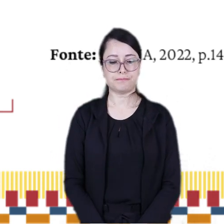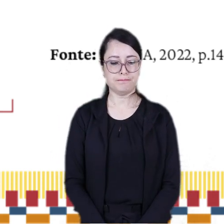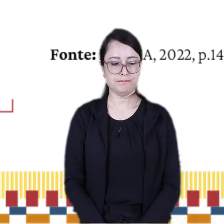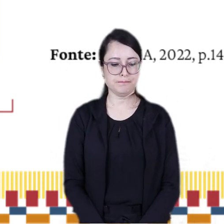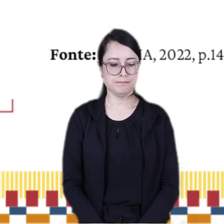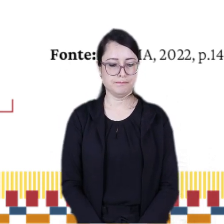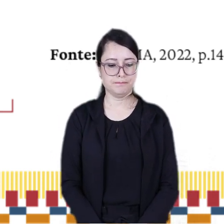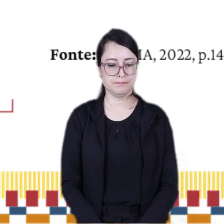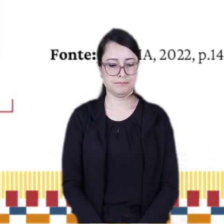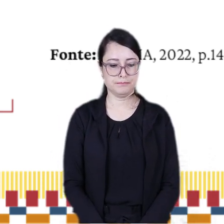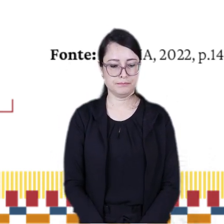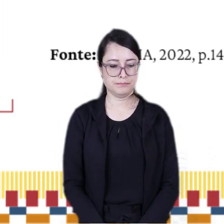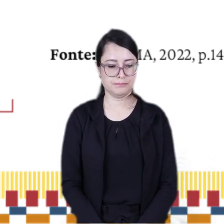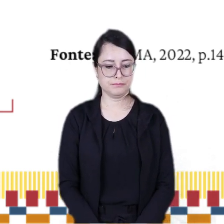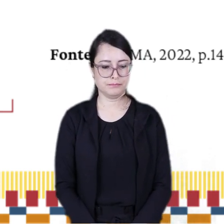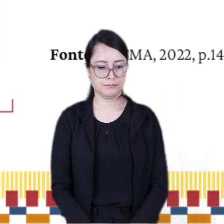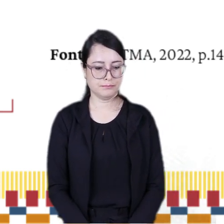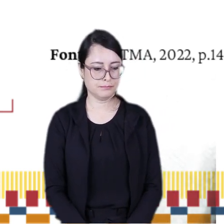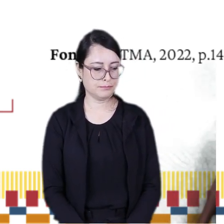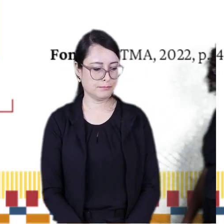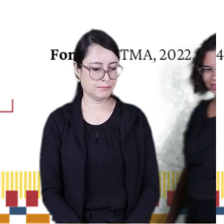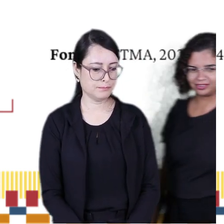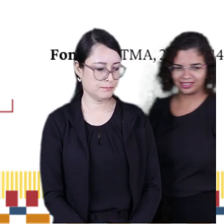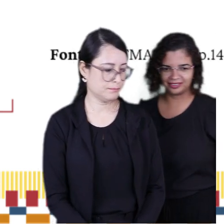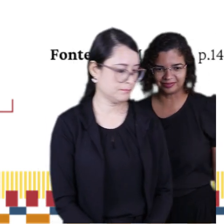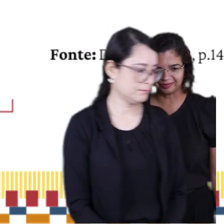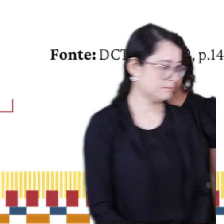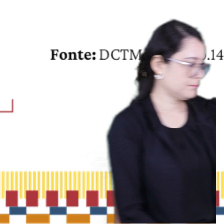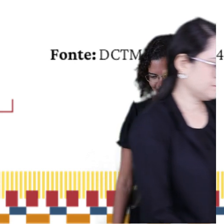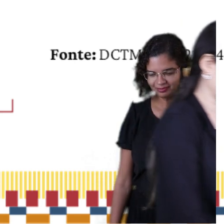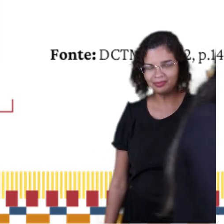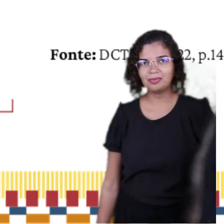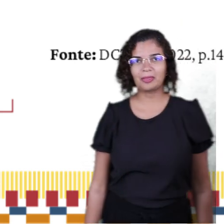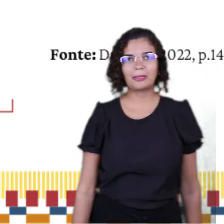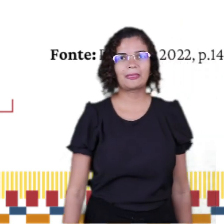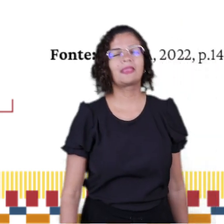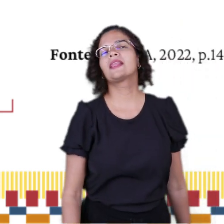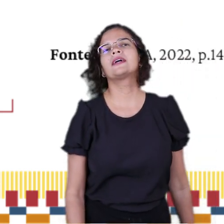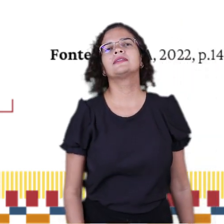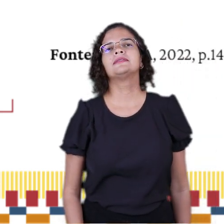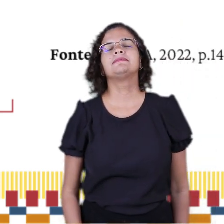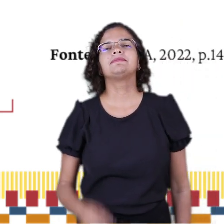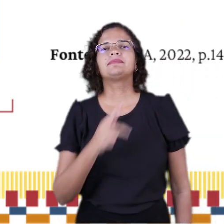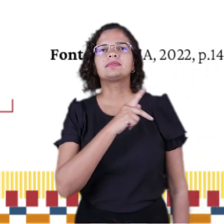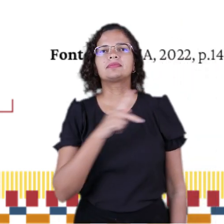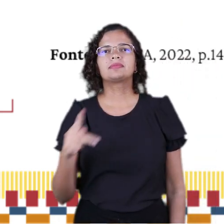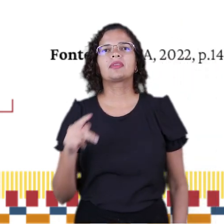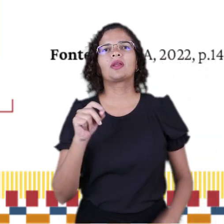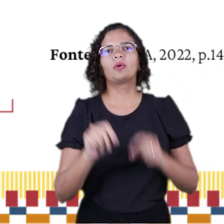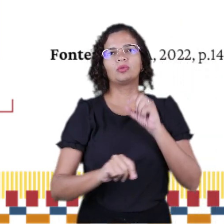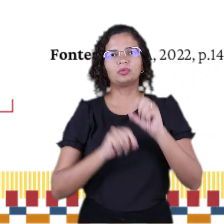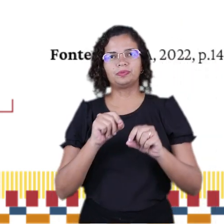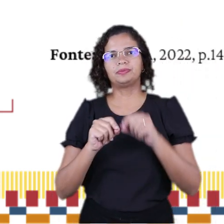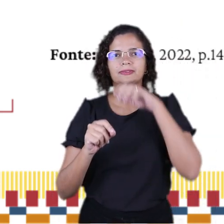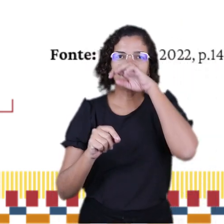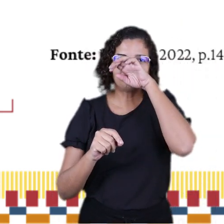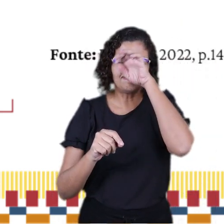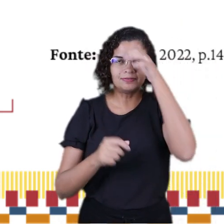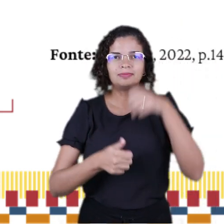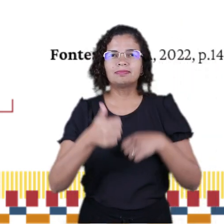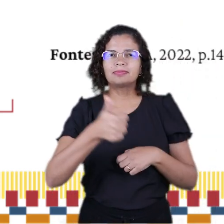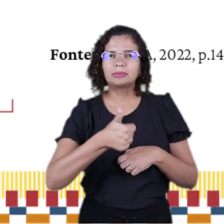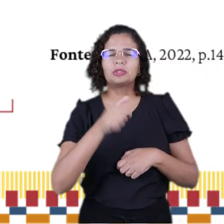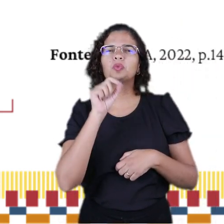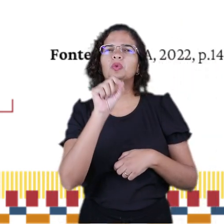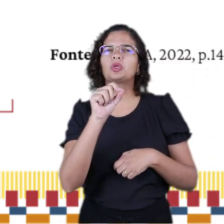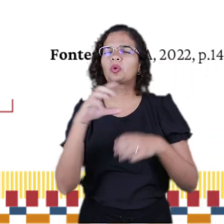professora é o que você nos traz primeiro que contexto é esse que tipo